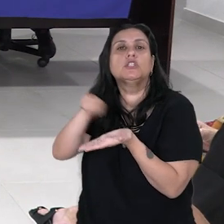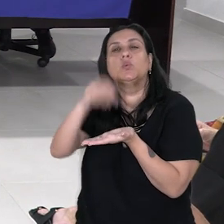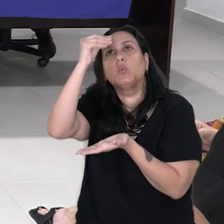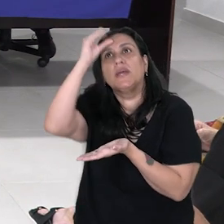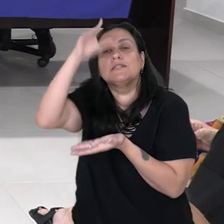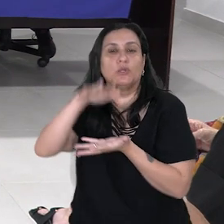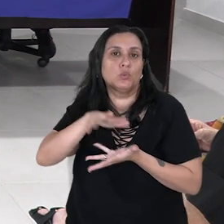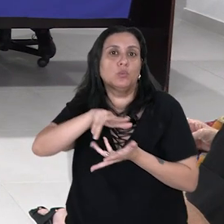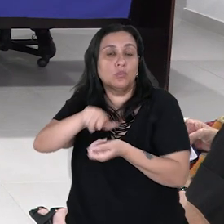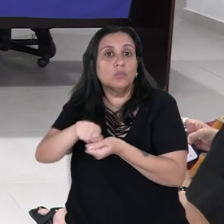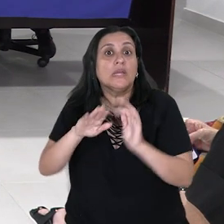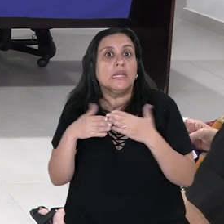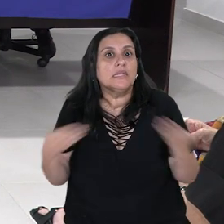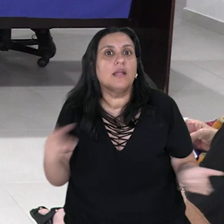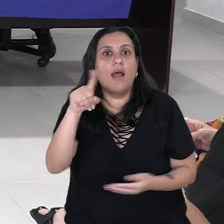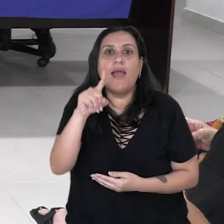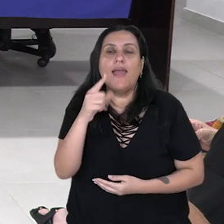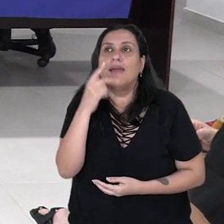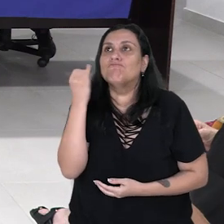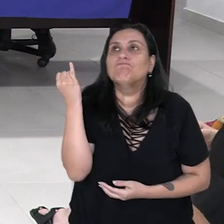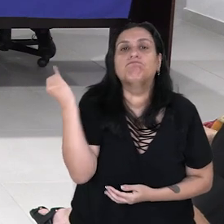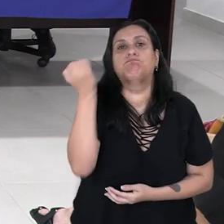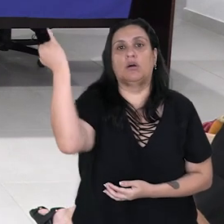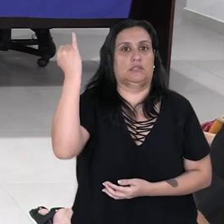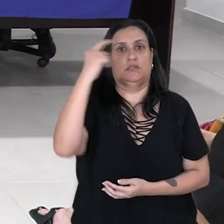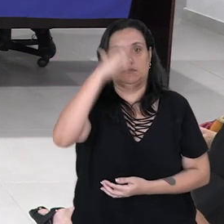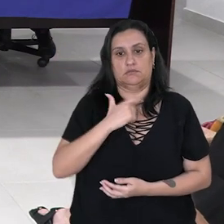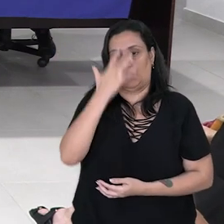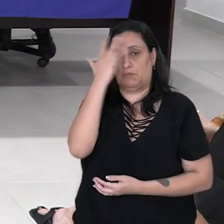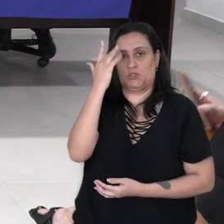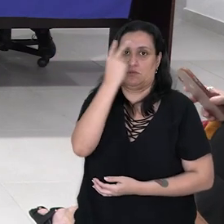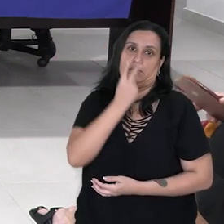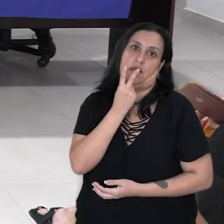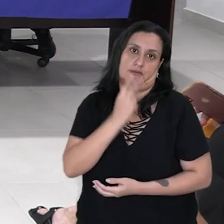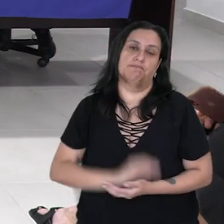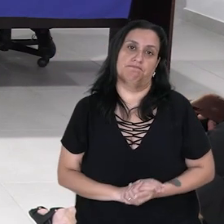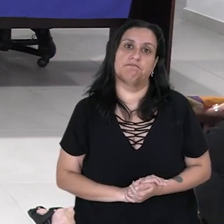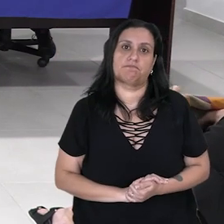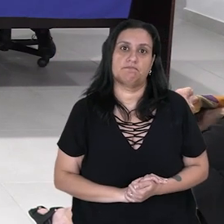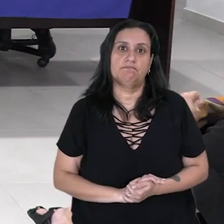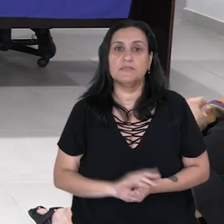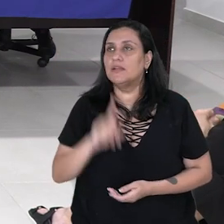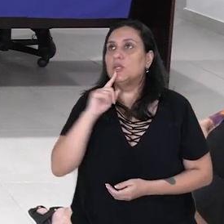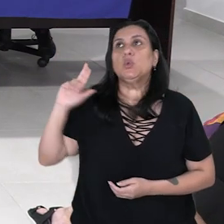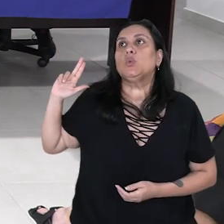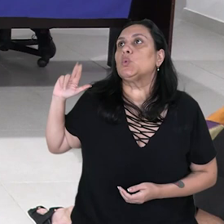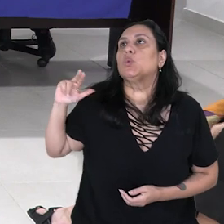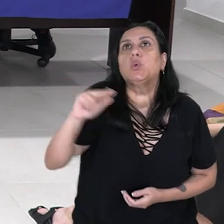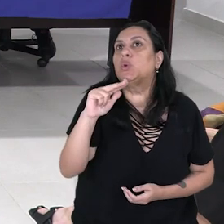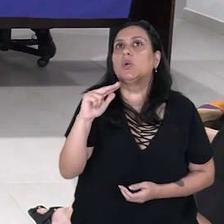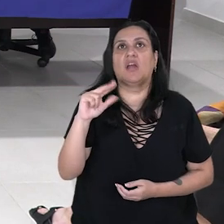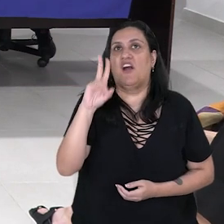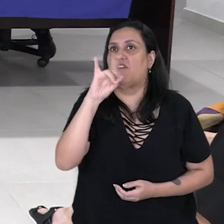de mundo. Então, isso é essencial para a pessoa com deficiência. Jamais, em